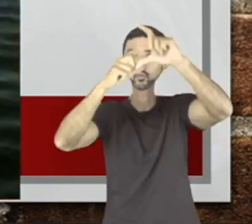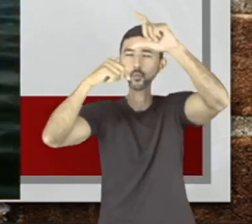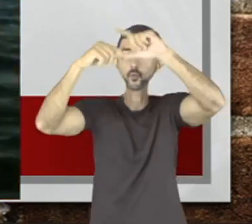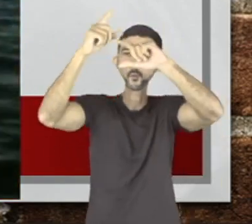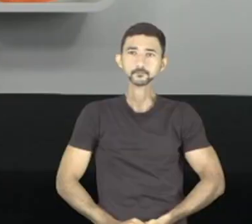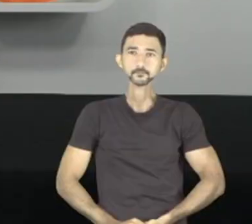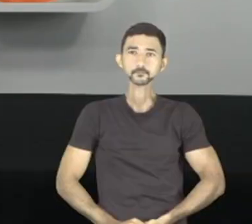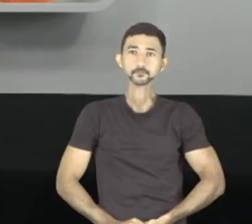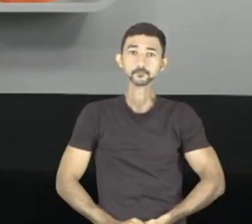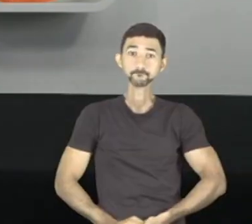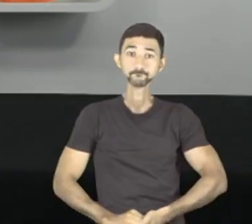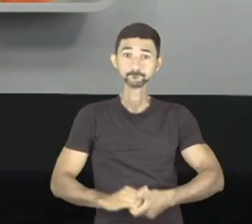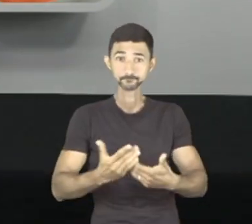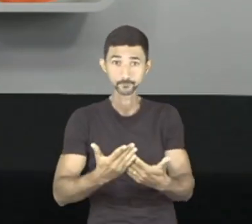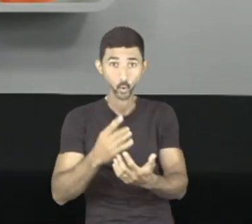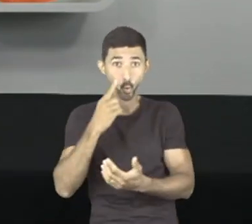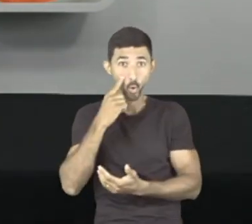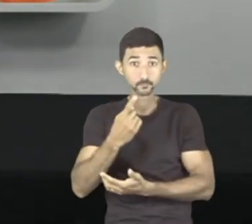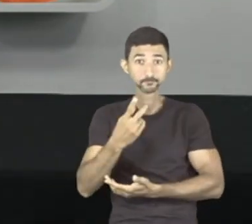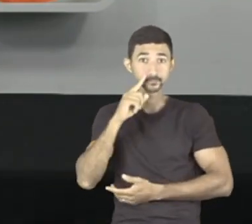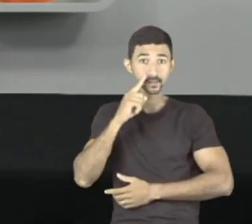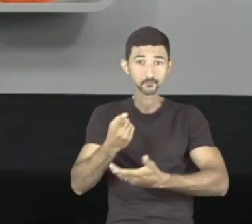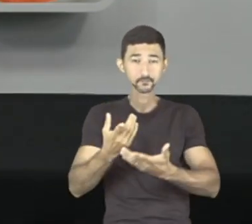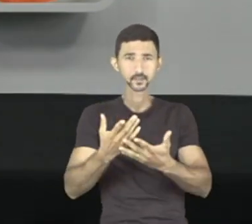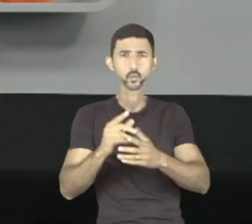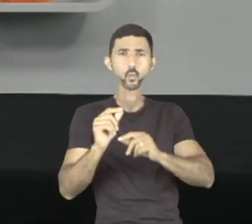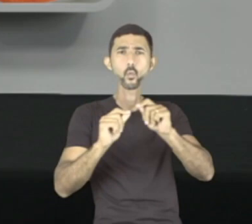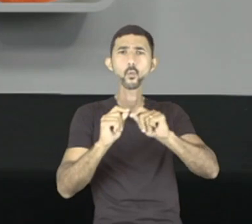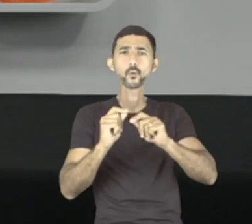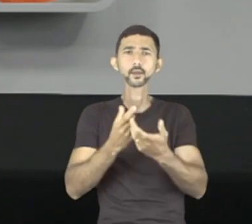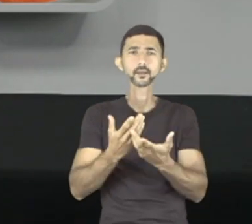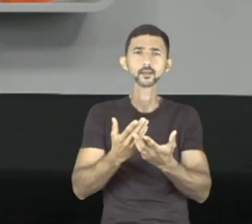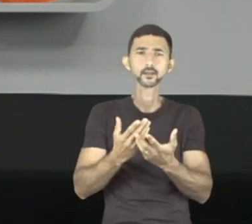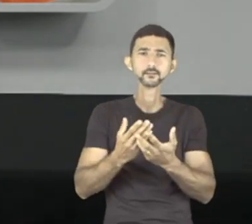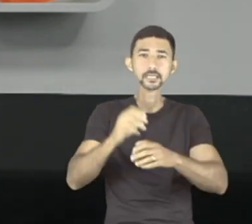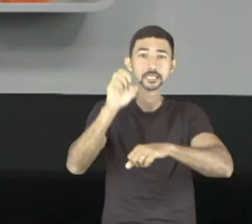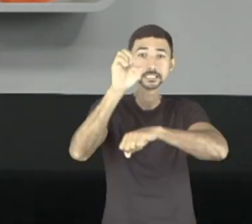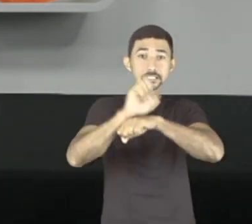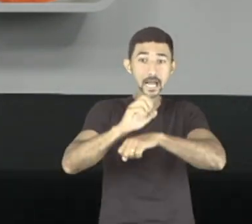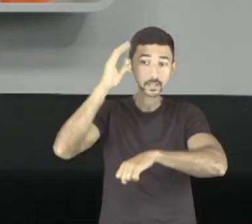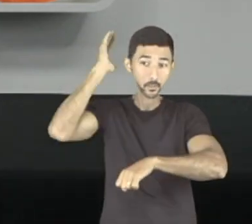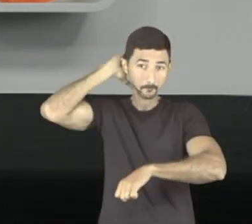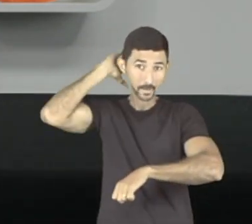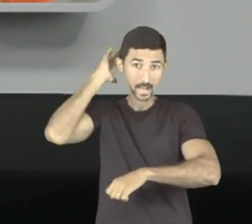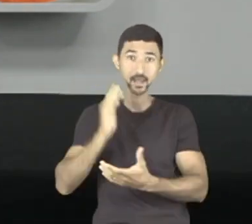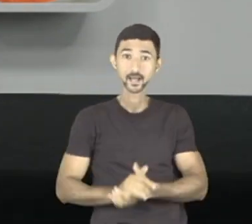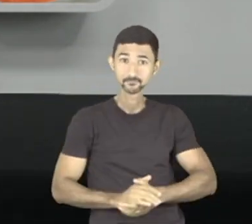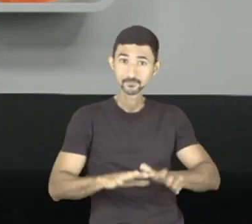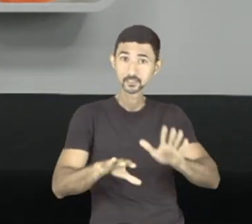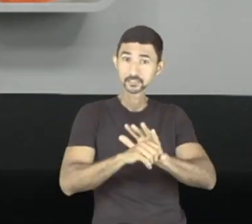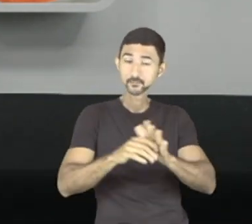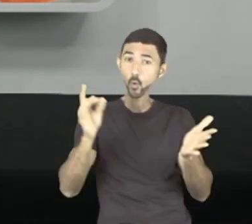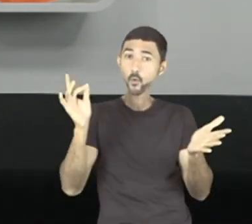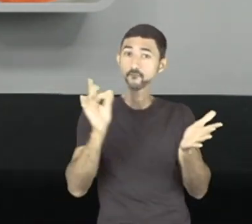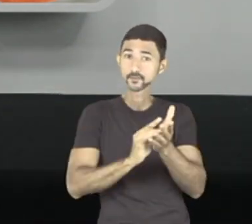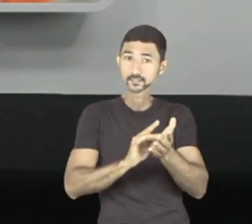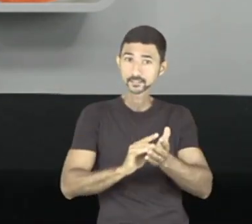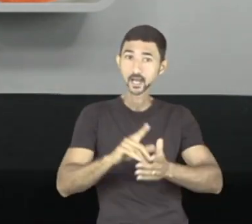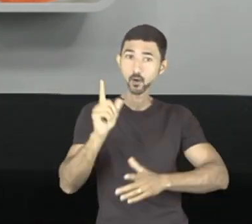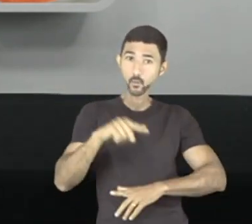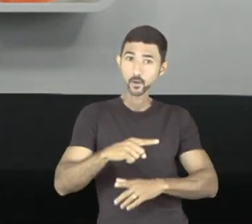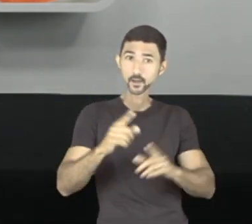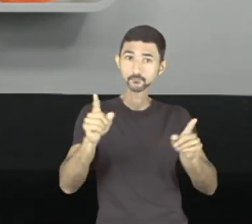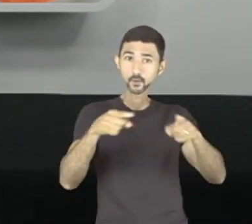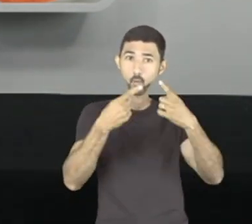norte. Então, a gente viu um pouquinho aí sobre o nosso estado do Pará, um símbolo, né, oficial, que é